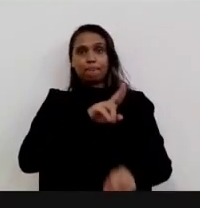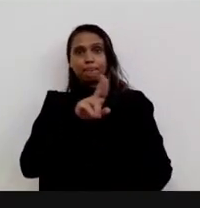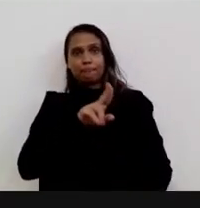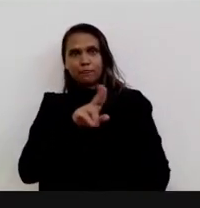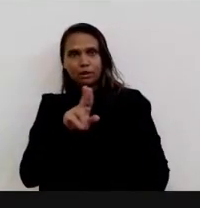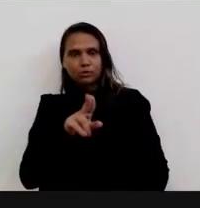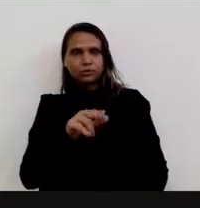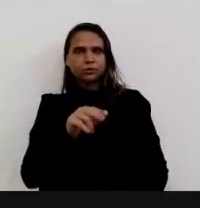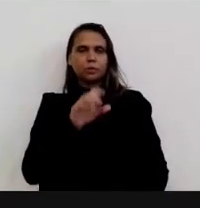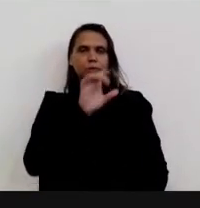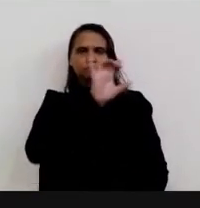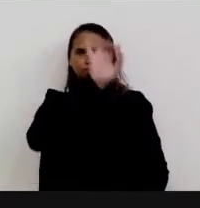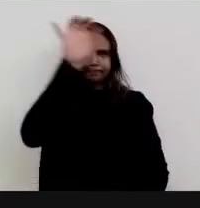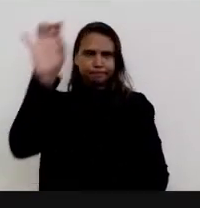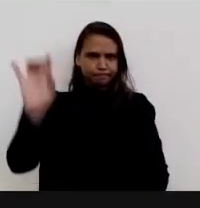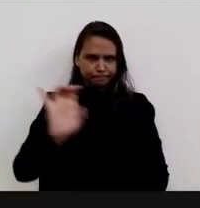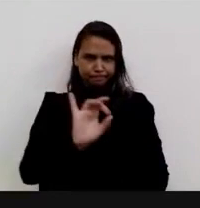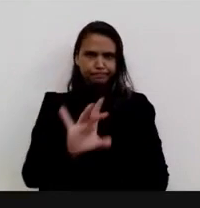árvore.